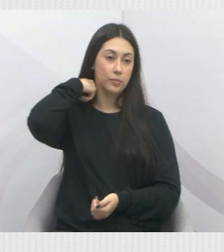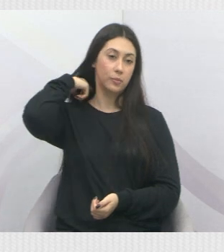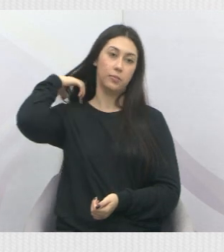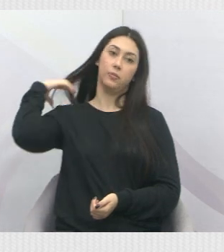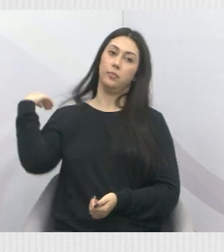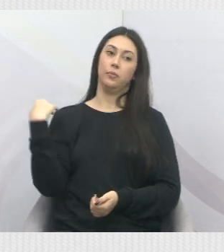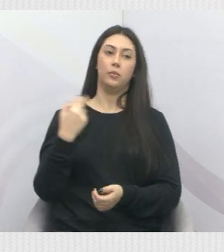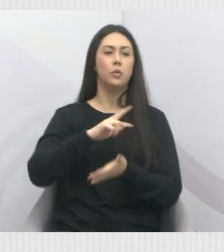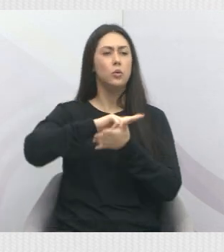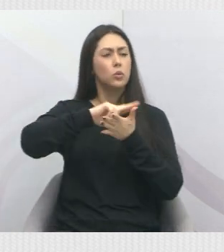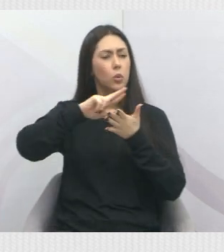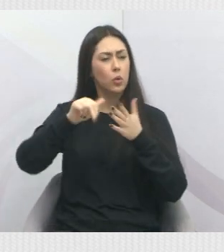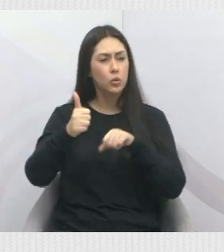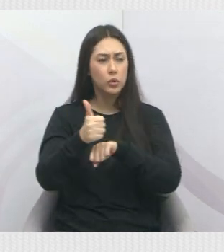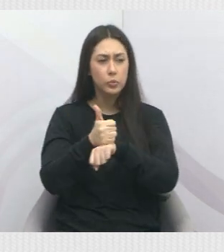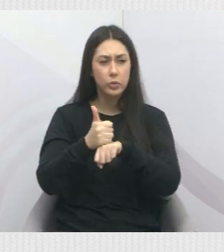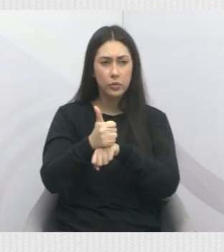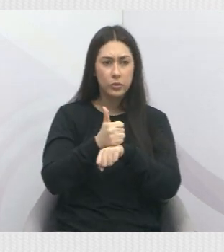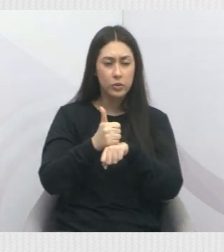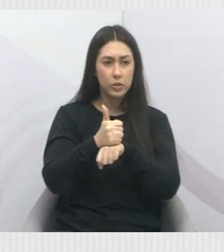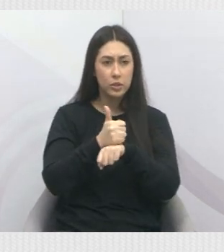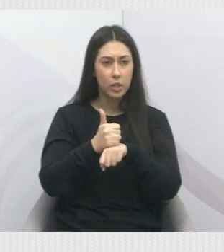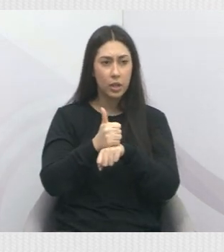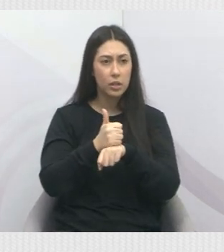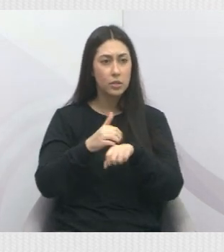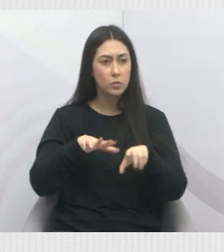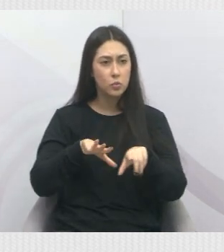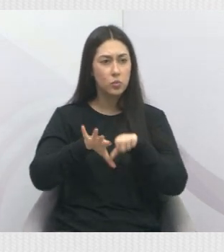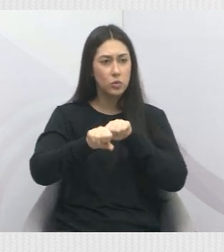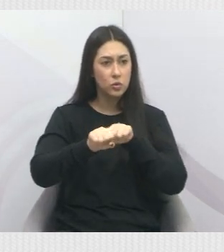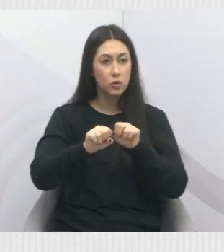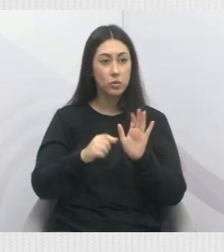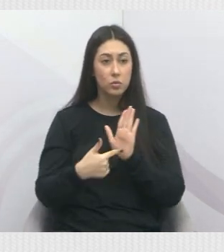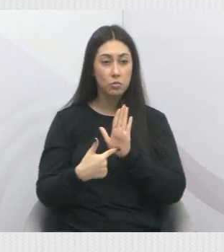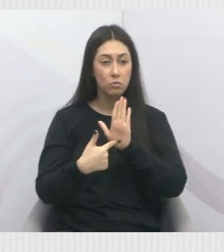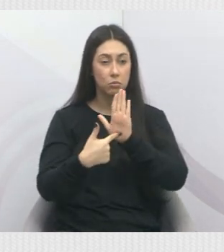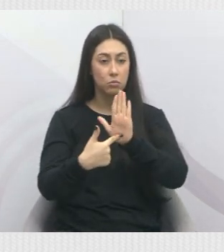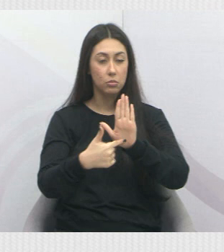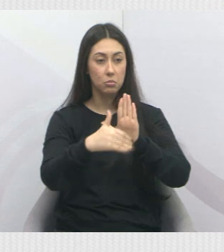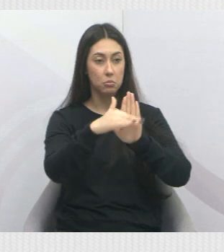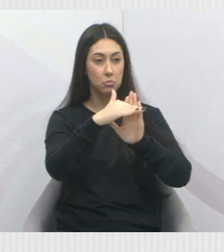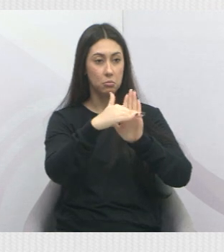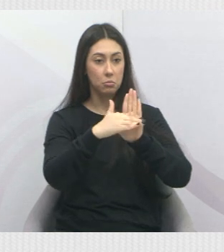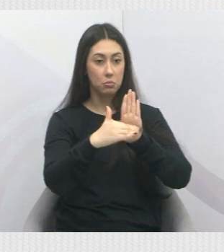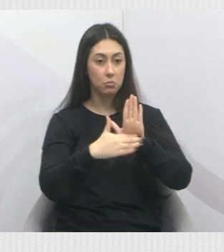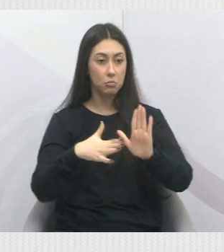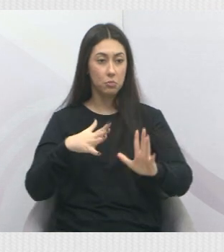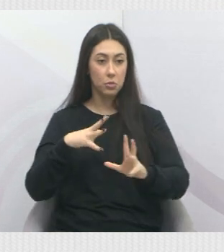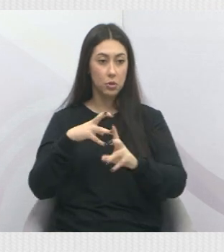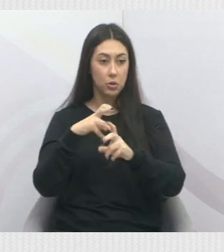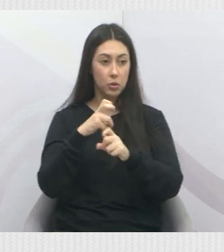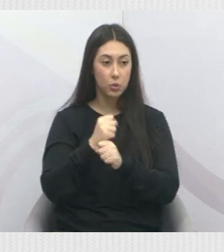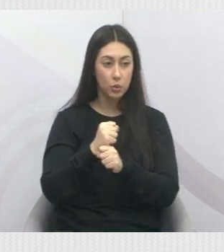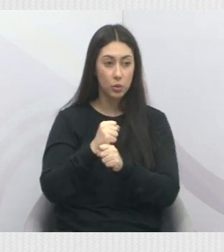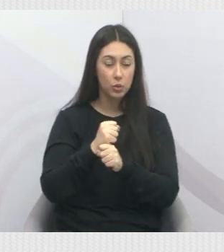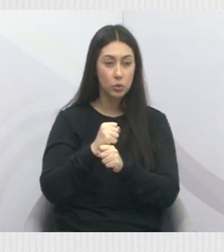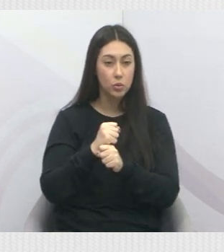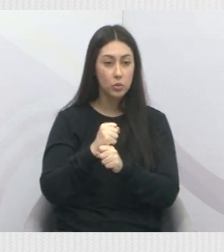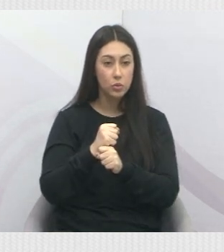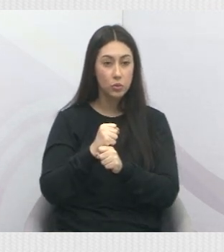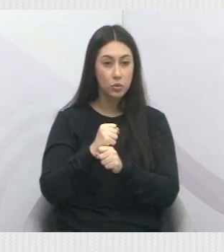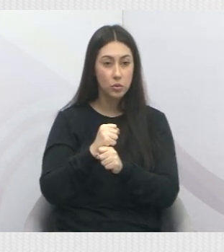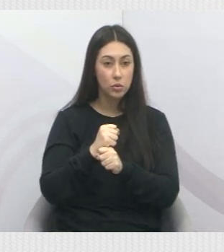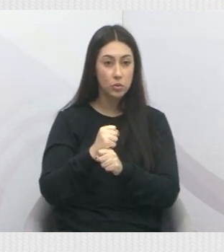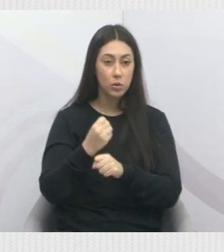Produção de outros profissionais de nível superior, a gente demonstra nesse quadro, totalizando no primeiro quadrimestre de